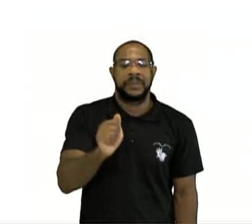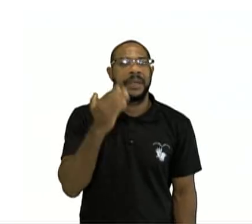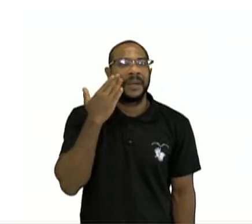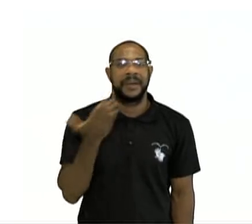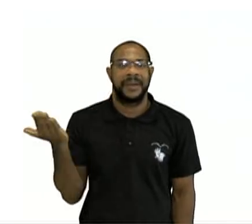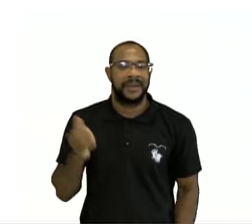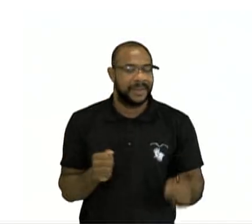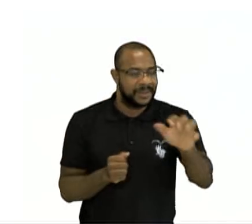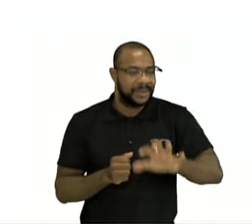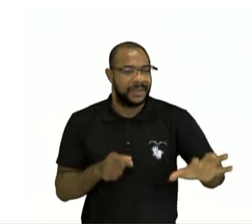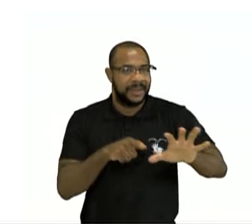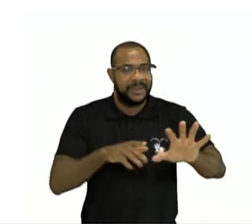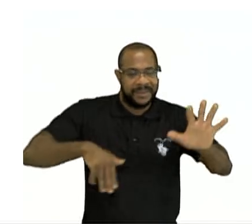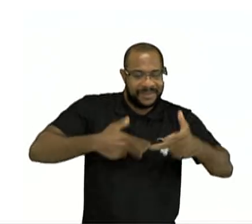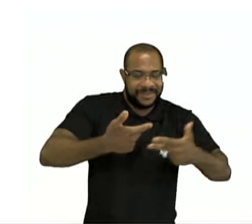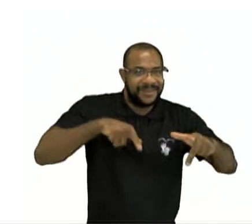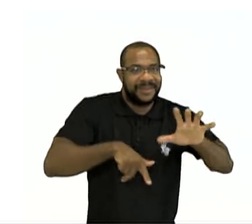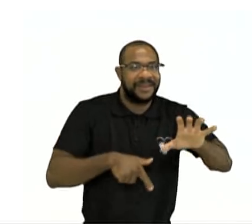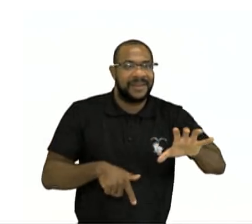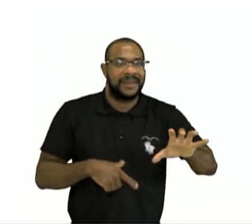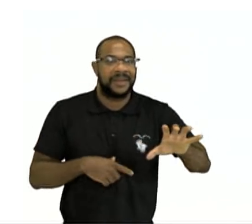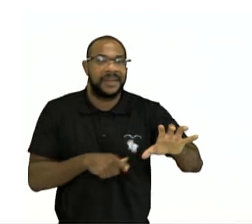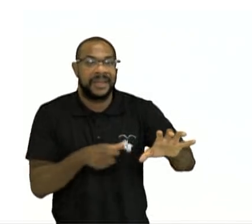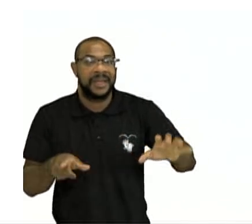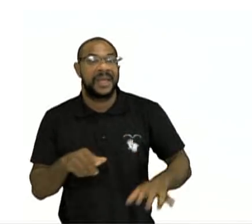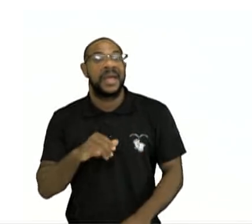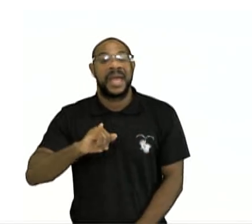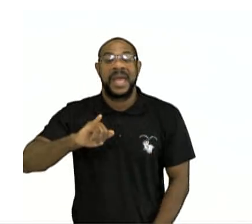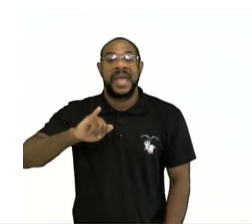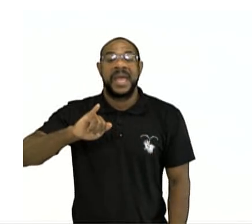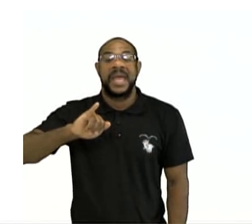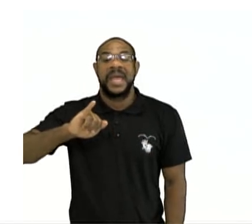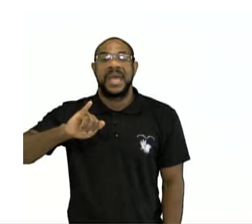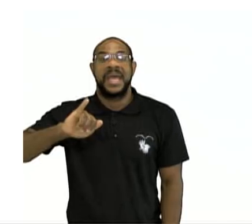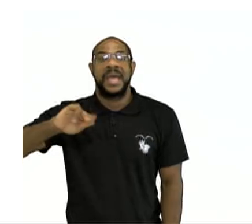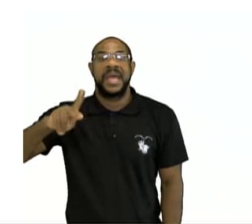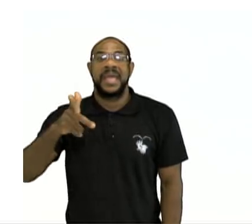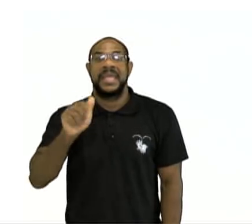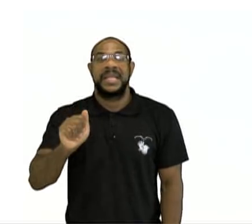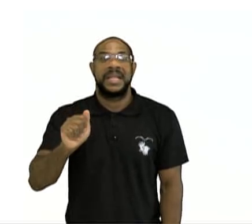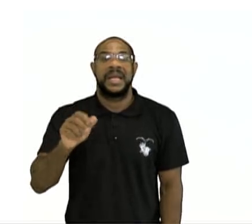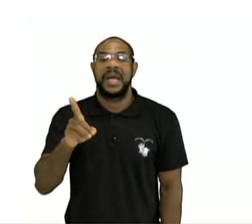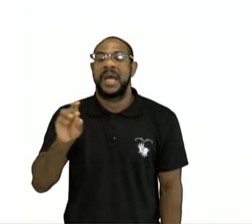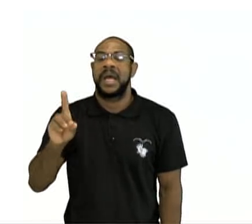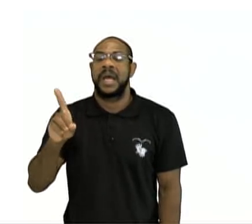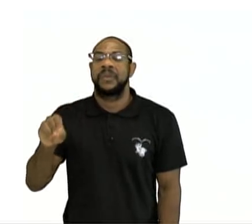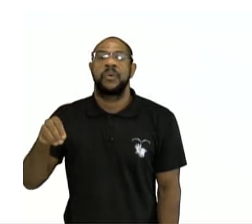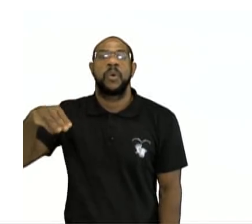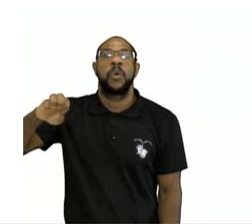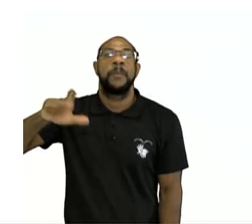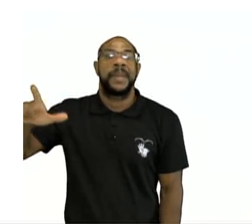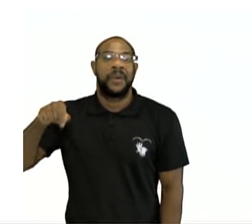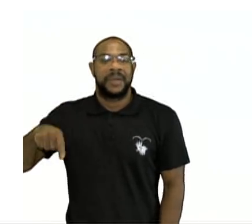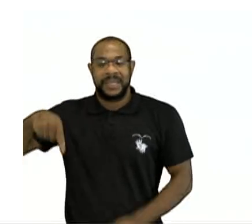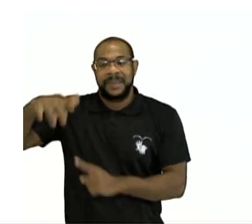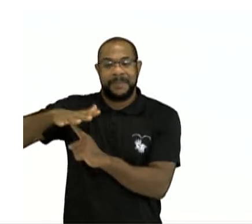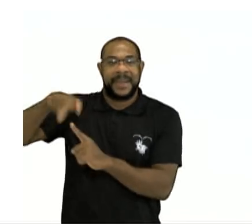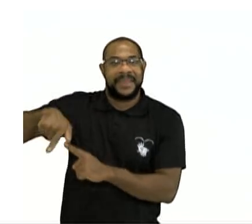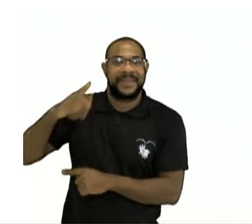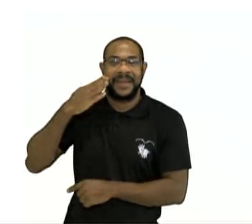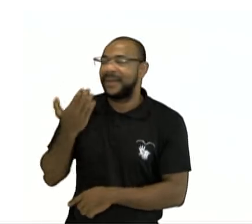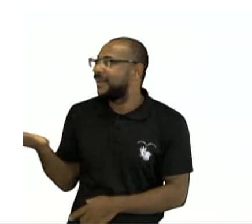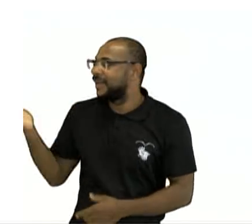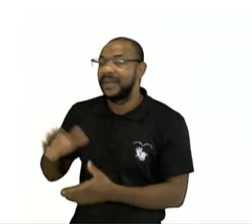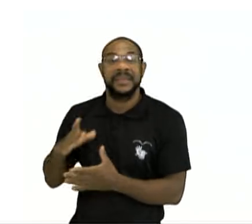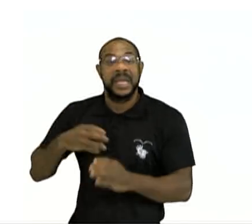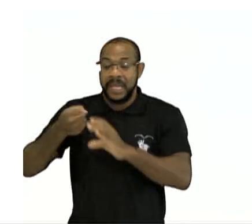determinado ponto do Brasil. Aqui nós vamos ter a Ilha do Mel, no Paraná, com outras características. Também é uma ilha, mas apresenta